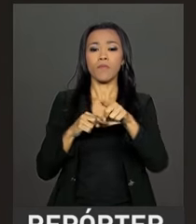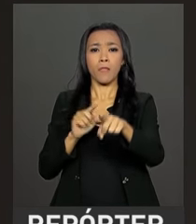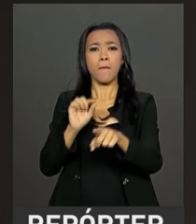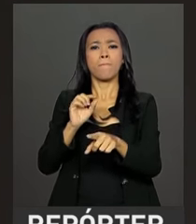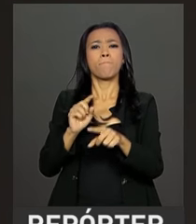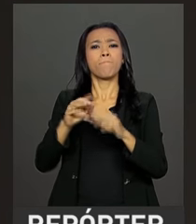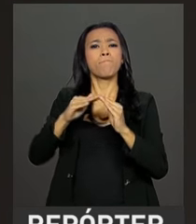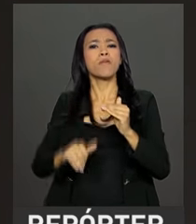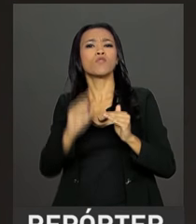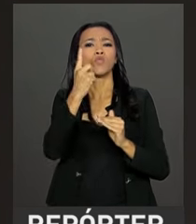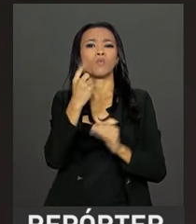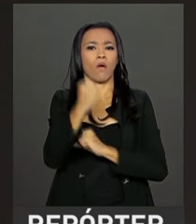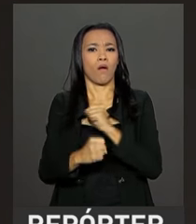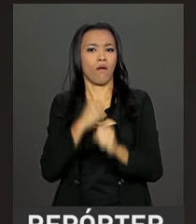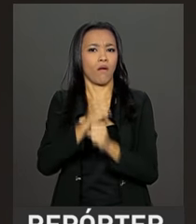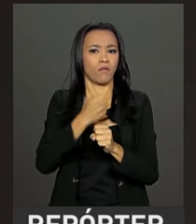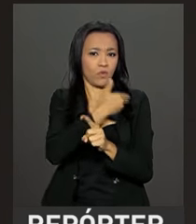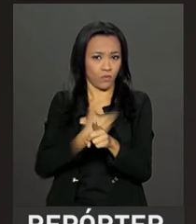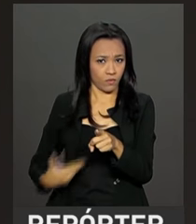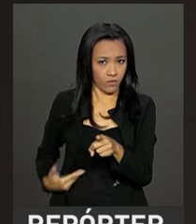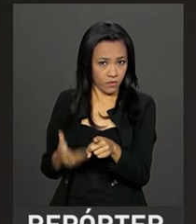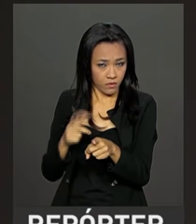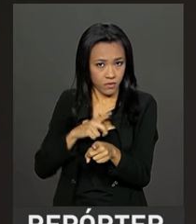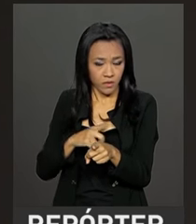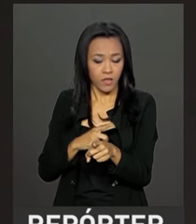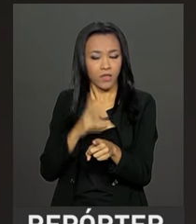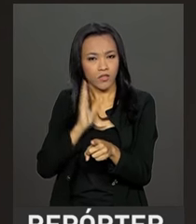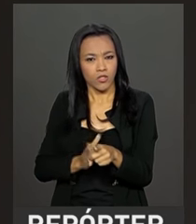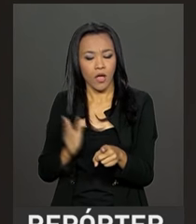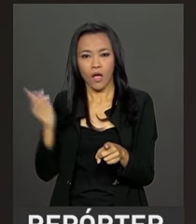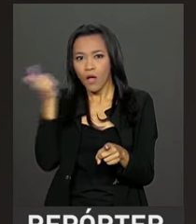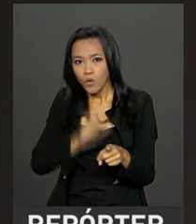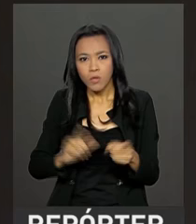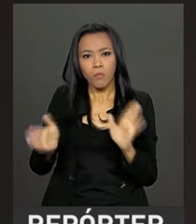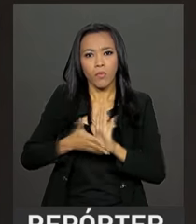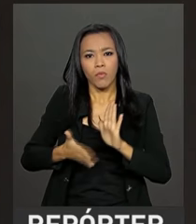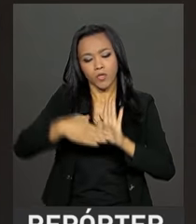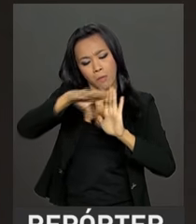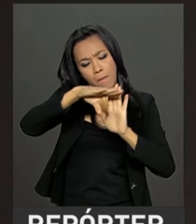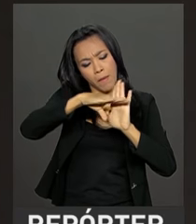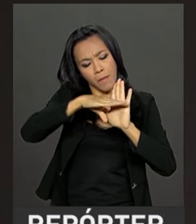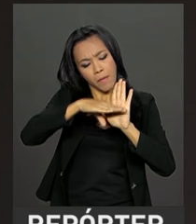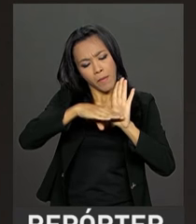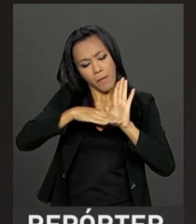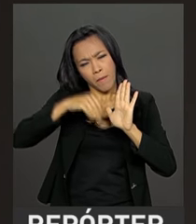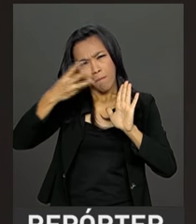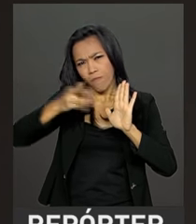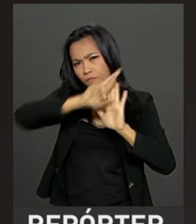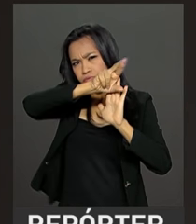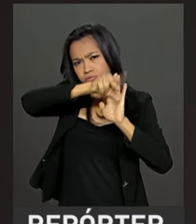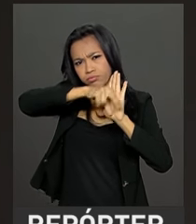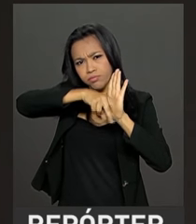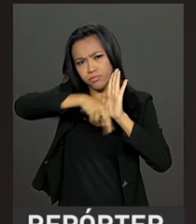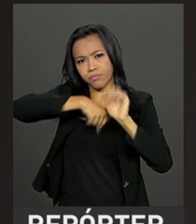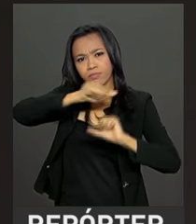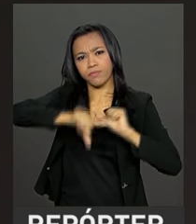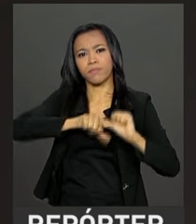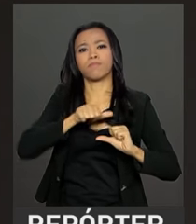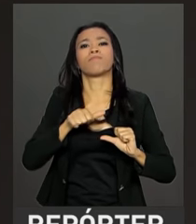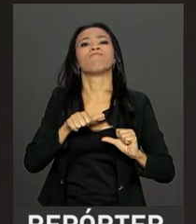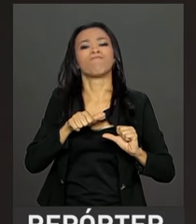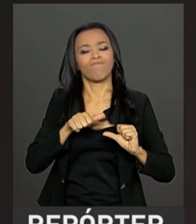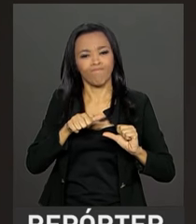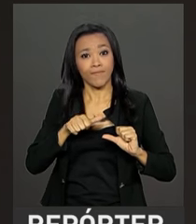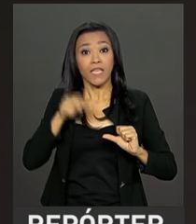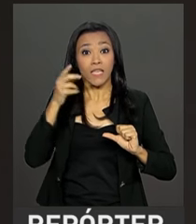mas já realizamos uma ambiciosa agenda de reformas reformas convenhamos que